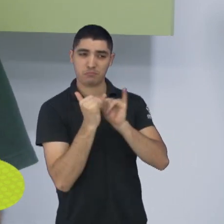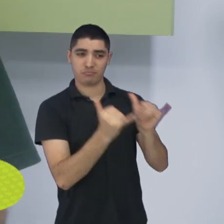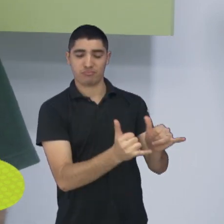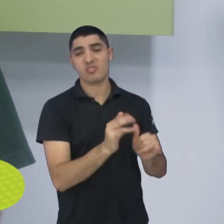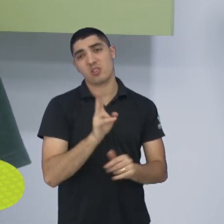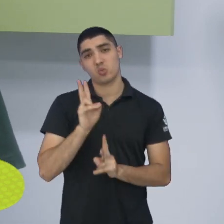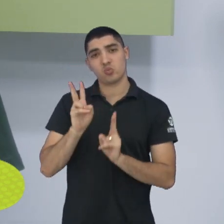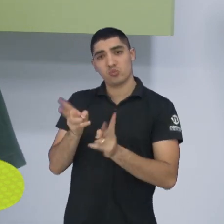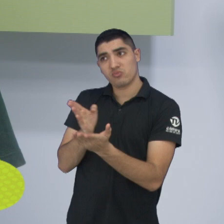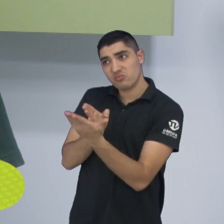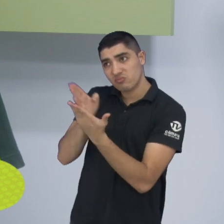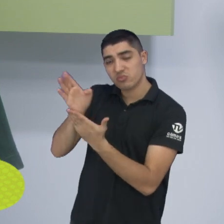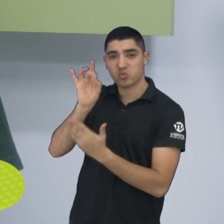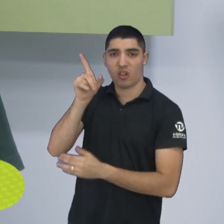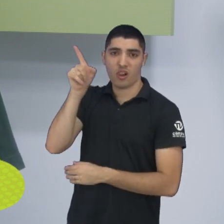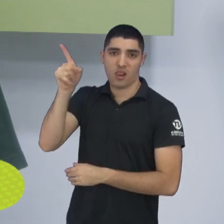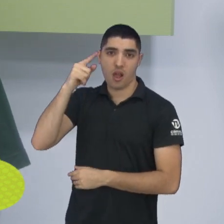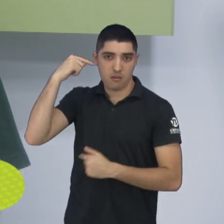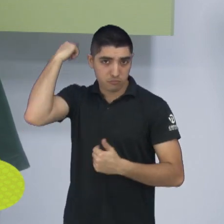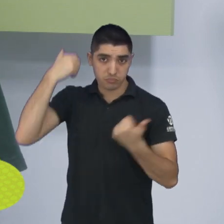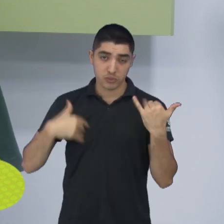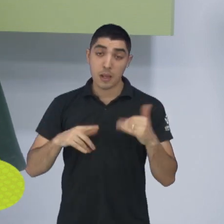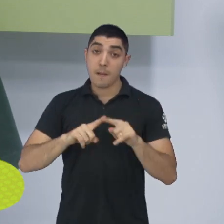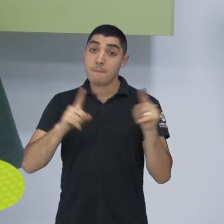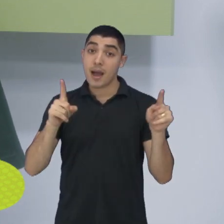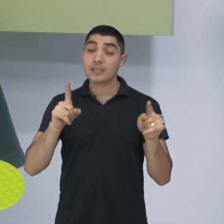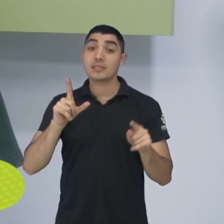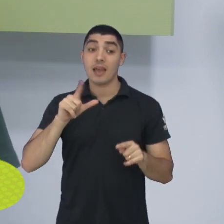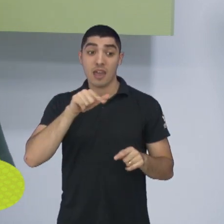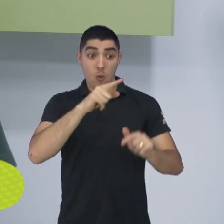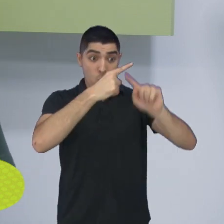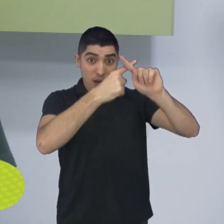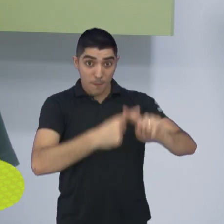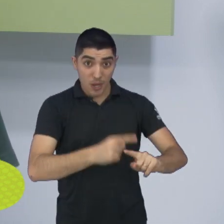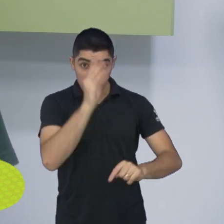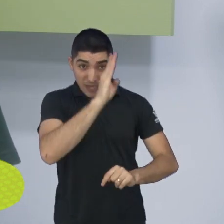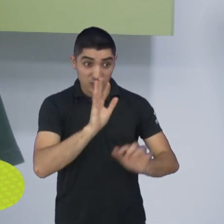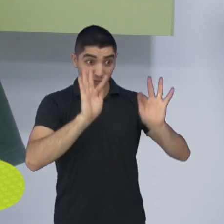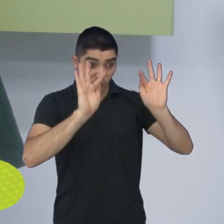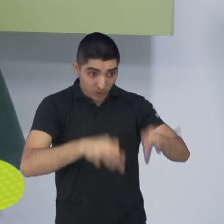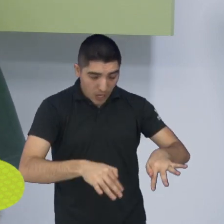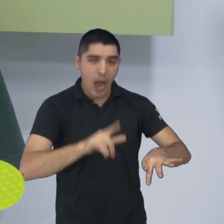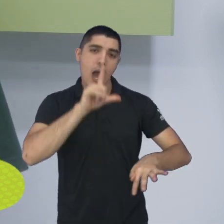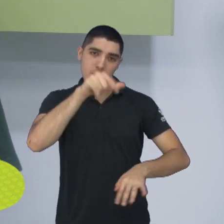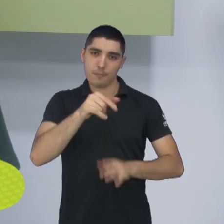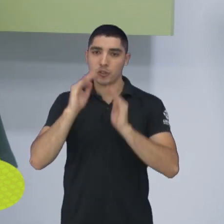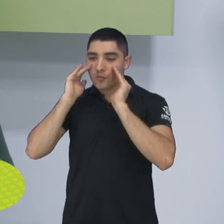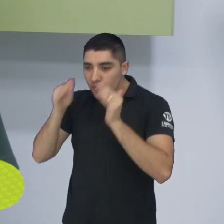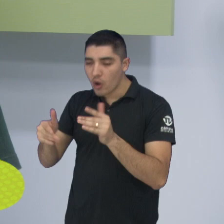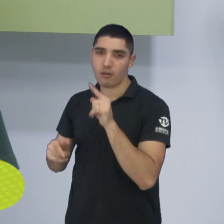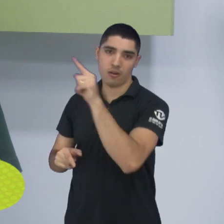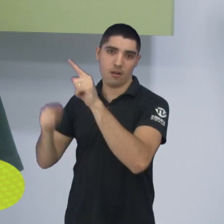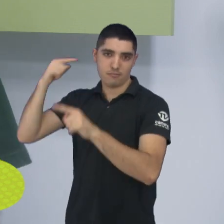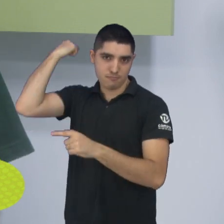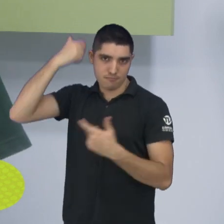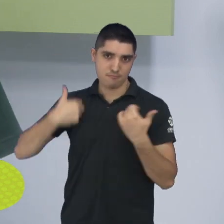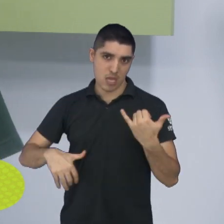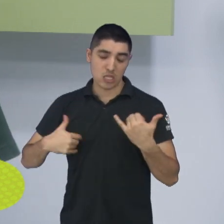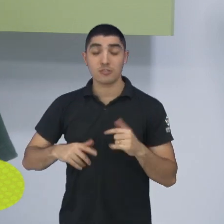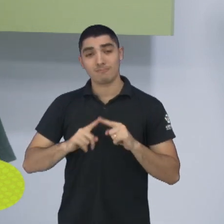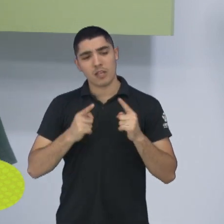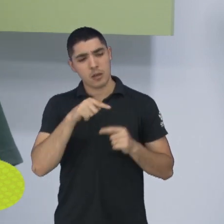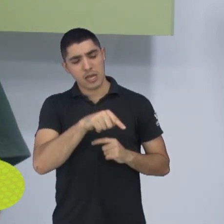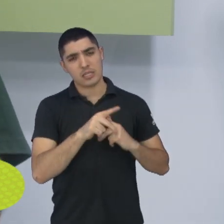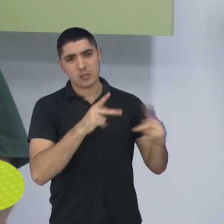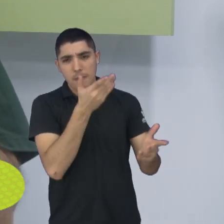atrapalhando. Então, mas eu acho que ele vai começar a pensar na seleção mexicana depois da Superliga, depois das finais da Superliga. Então, é uma derrota doída